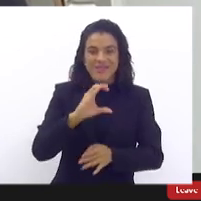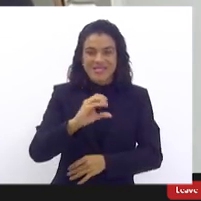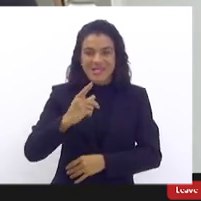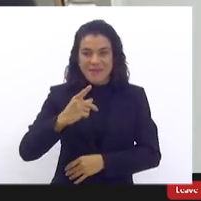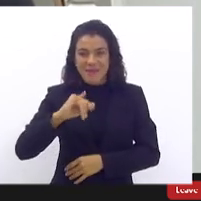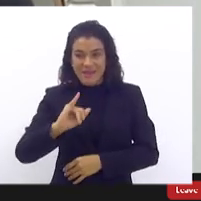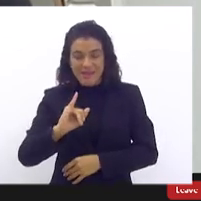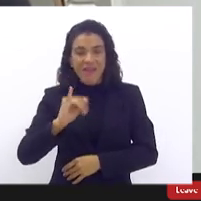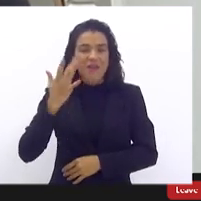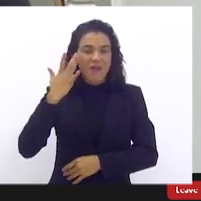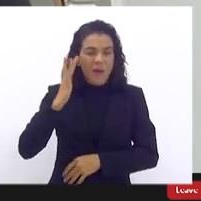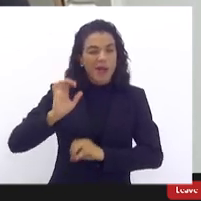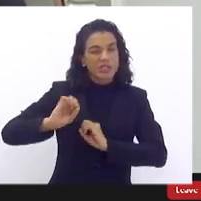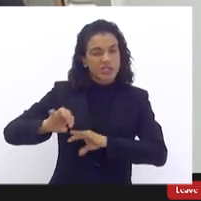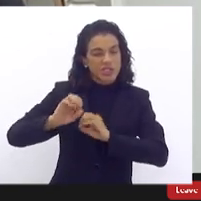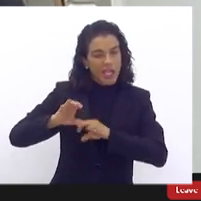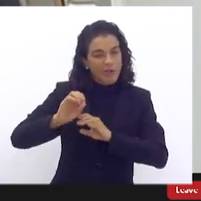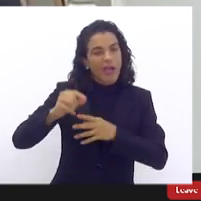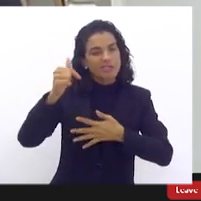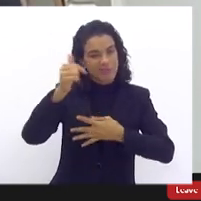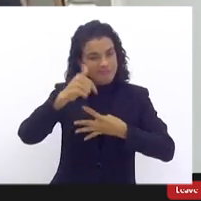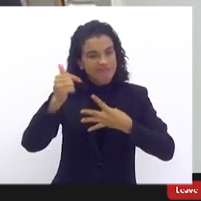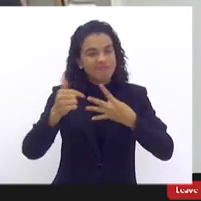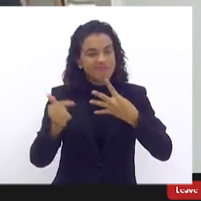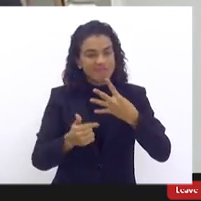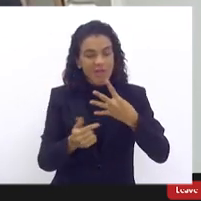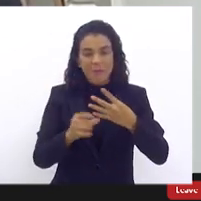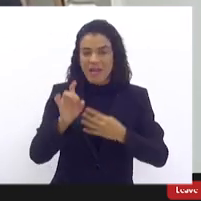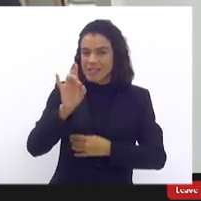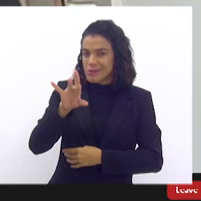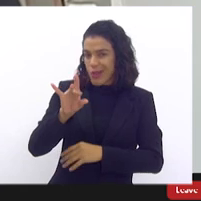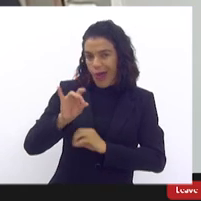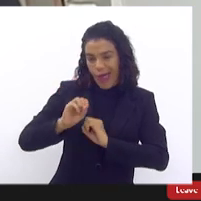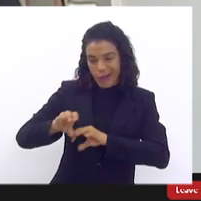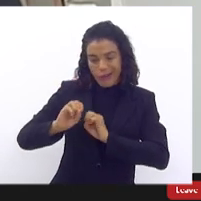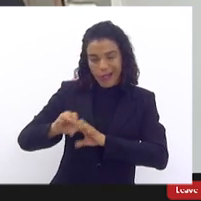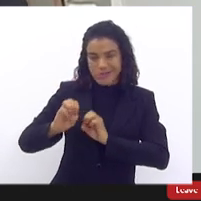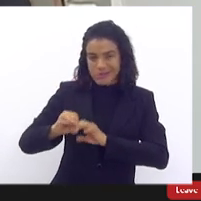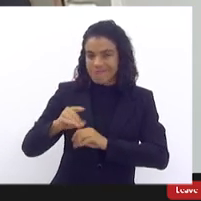essas coisas, eu acho que a educação vai para todos esses pontos mesmo, mas também não vai ser só na educação.